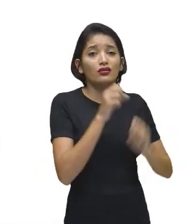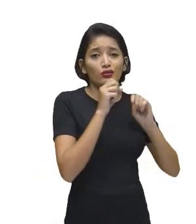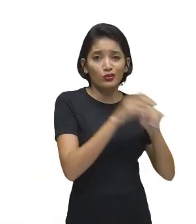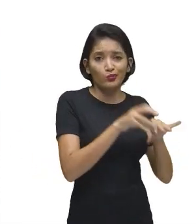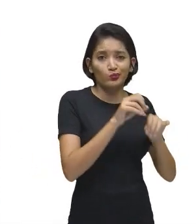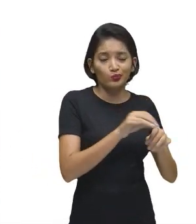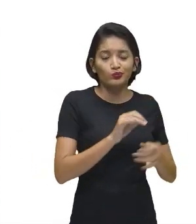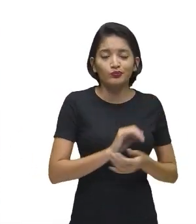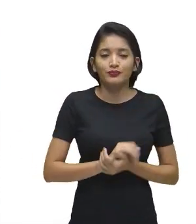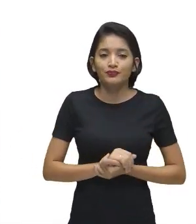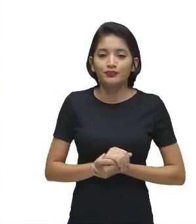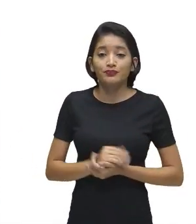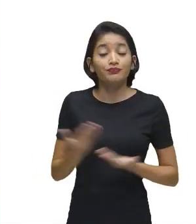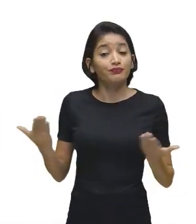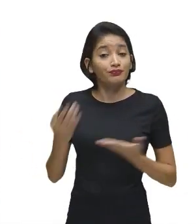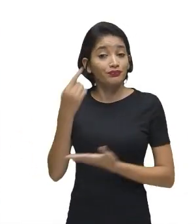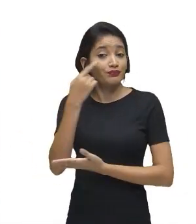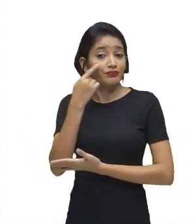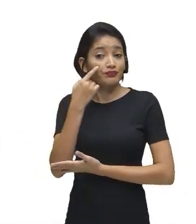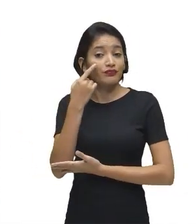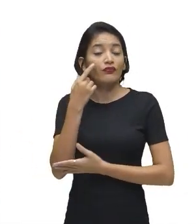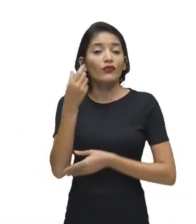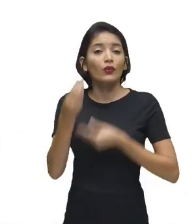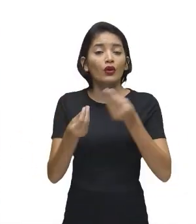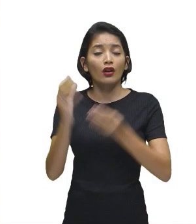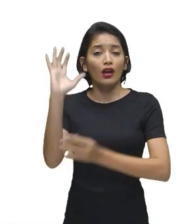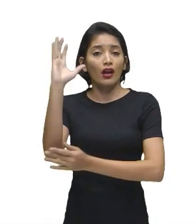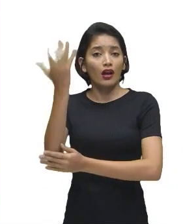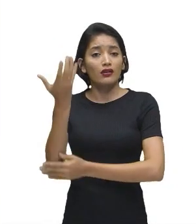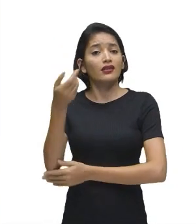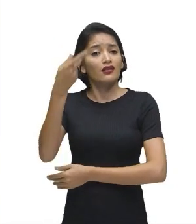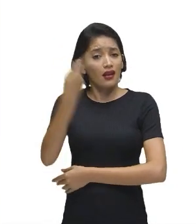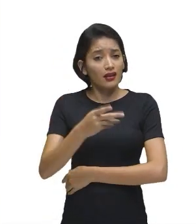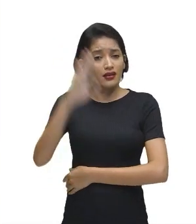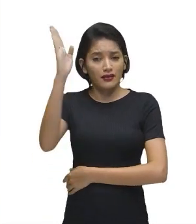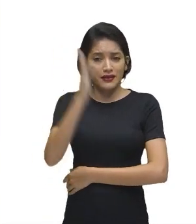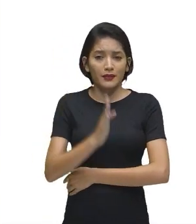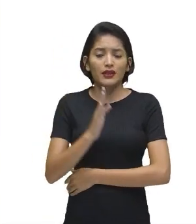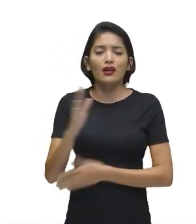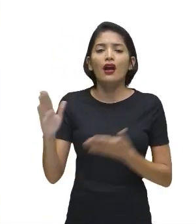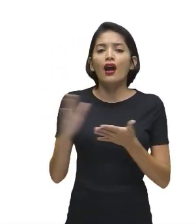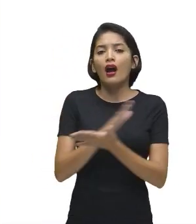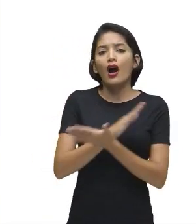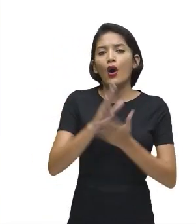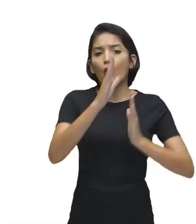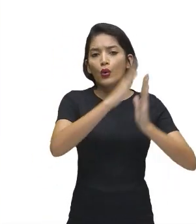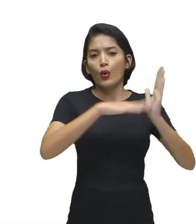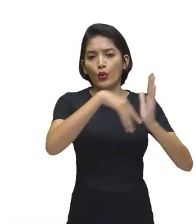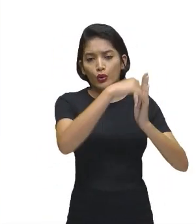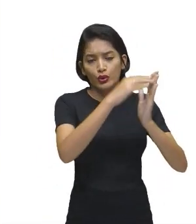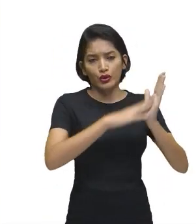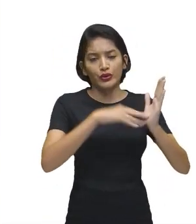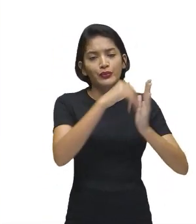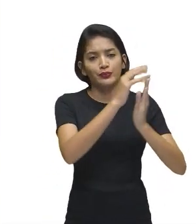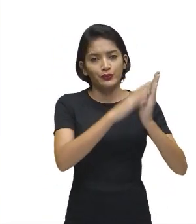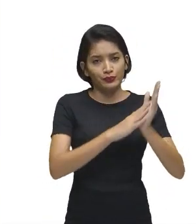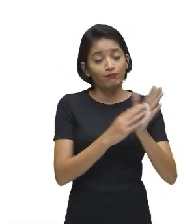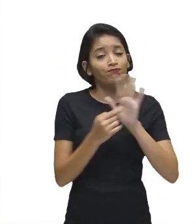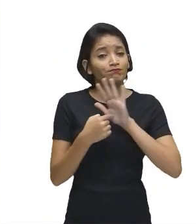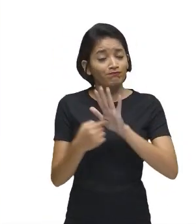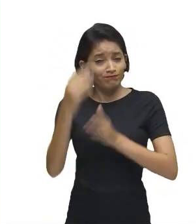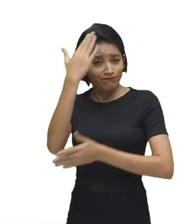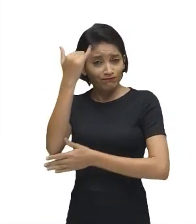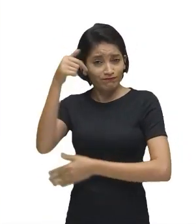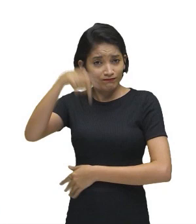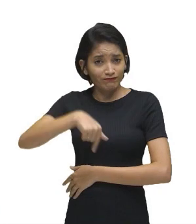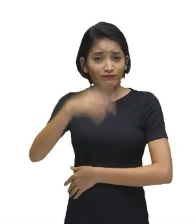academicistas. Então, vamos ver, esse movimento também chegou ao Brasil. Vamos conhecer alguns pintores impressionistas que se destacaram aqui